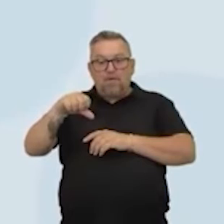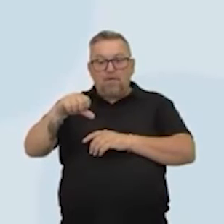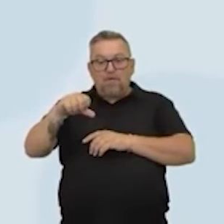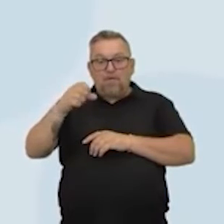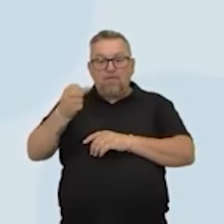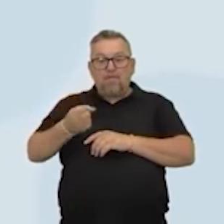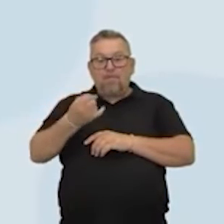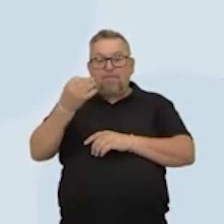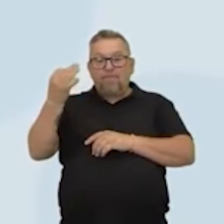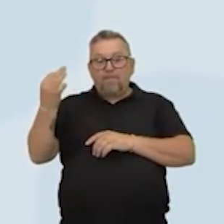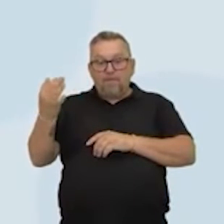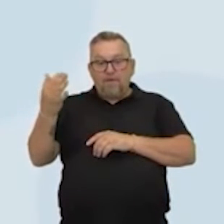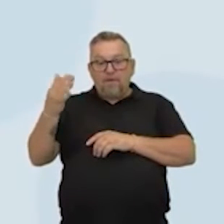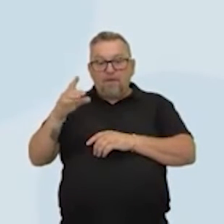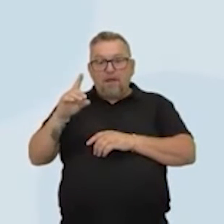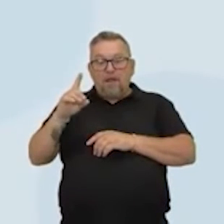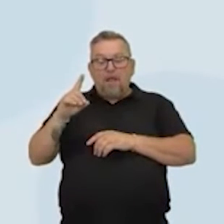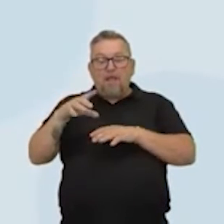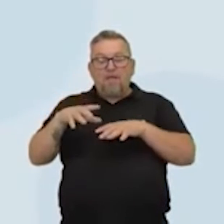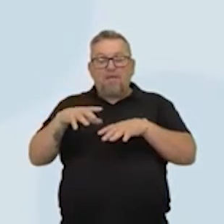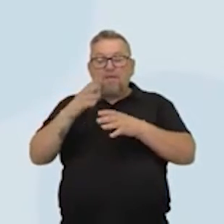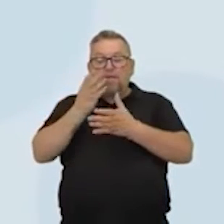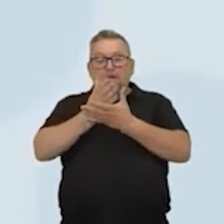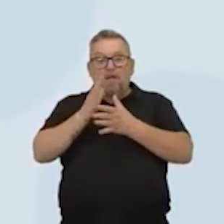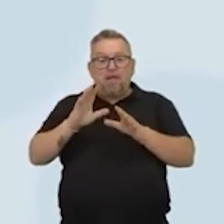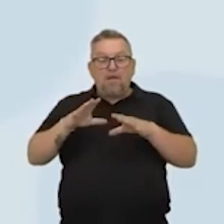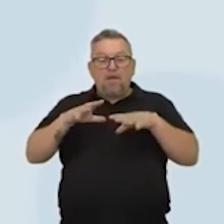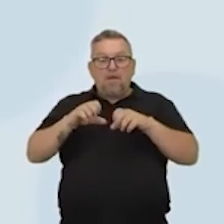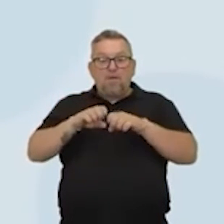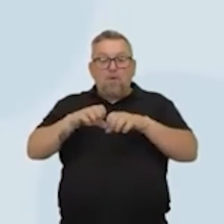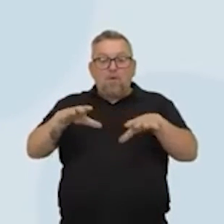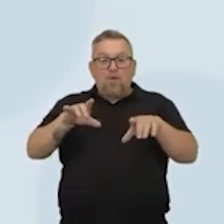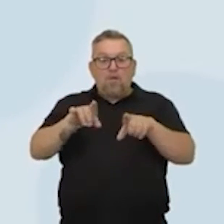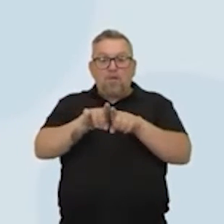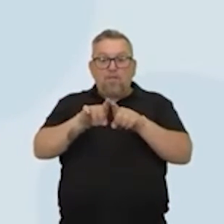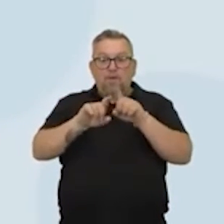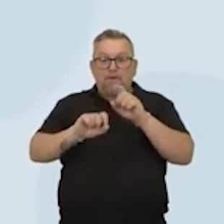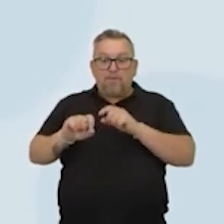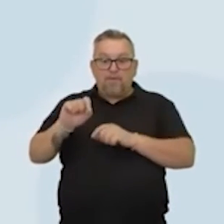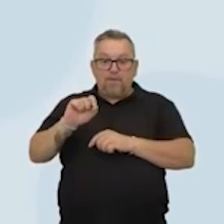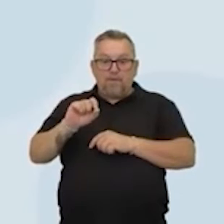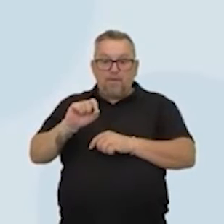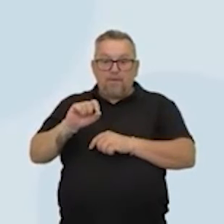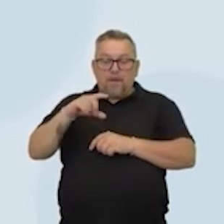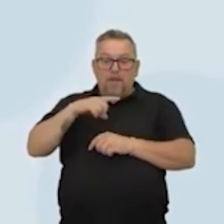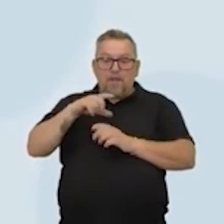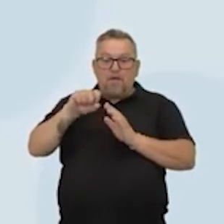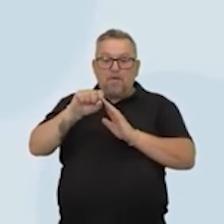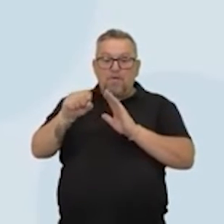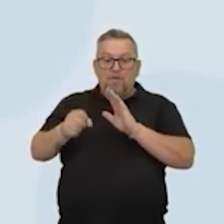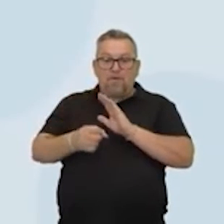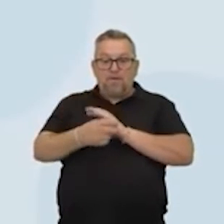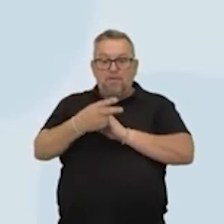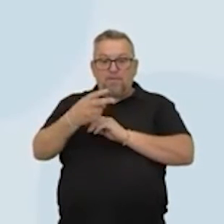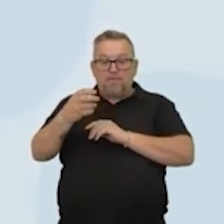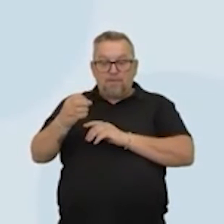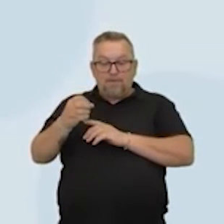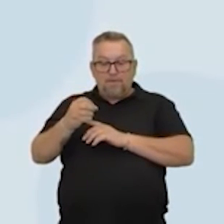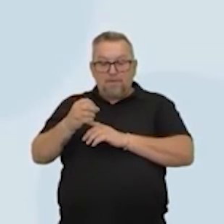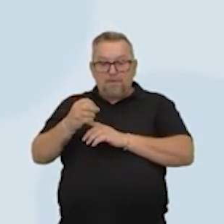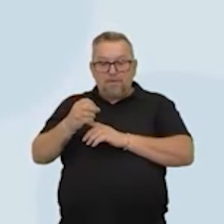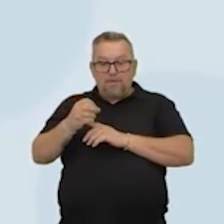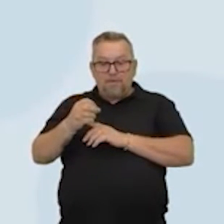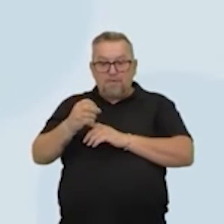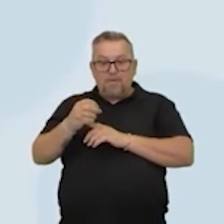várias descolonizações aí, indo, né, principalmente aí até o século XX, né? O Brasil aí se